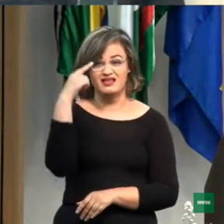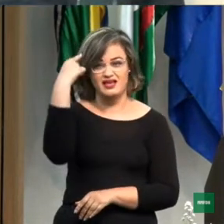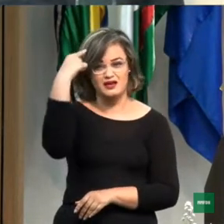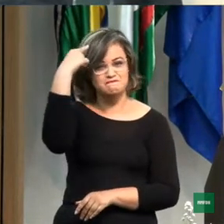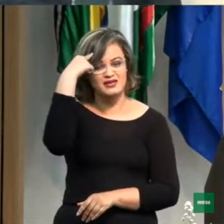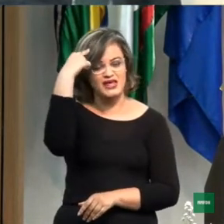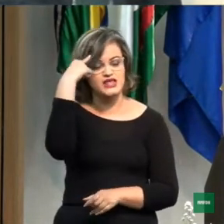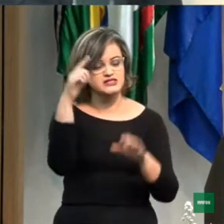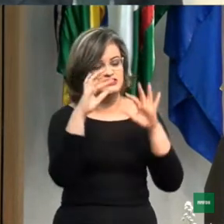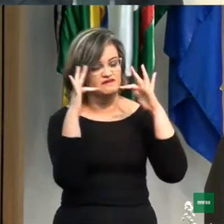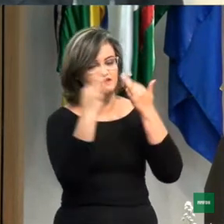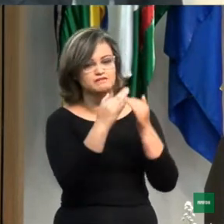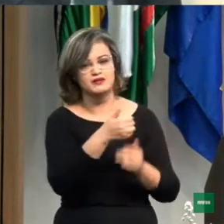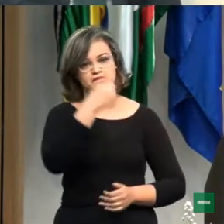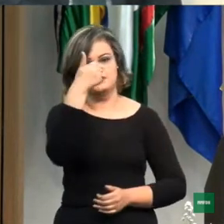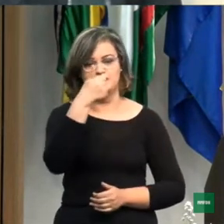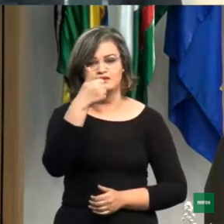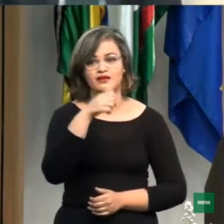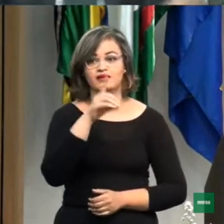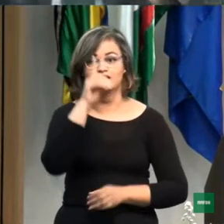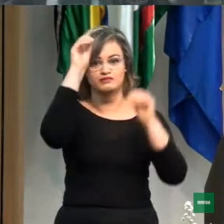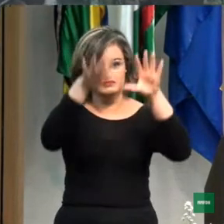tudo. Que Deus abençoe vocês.